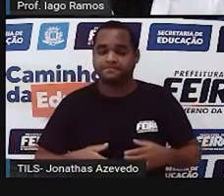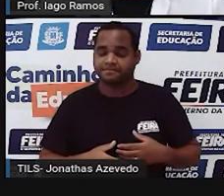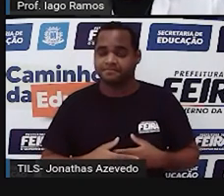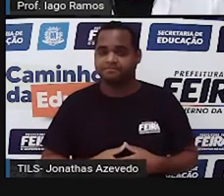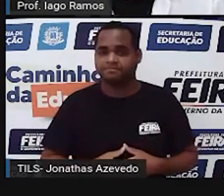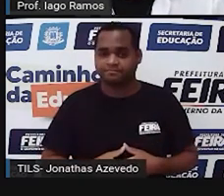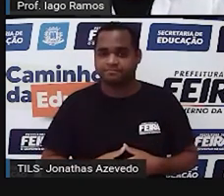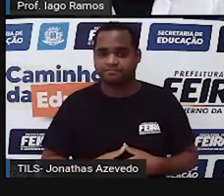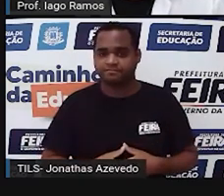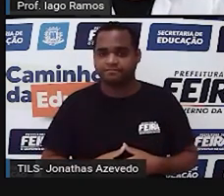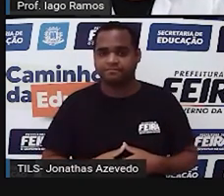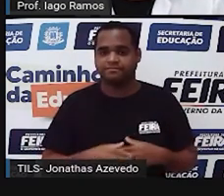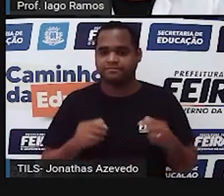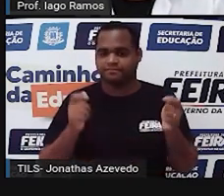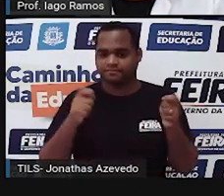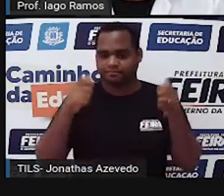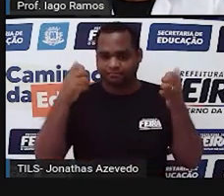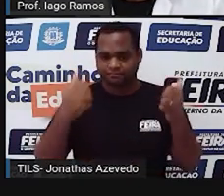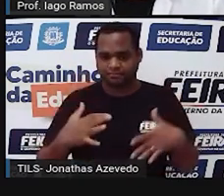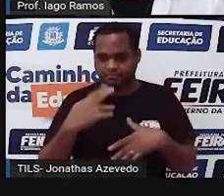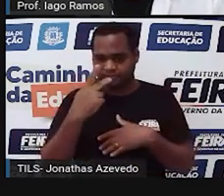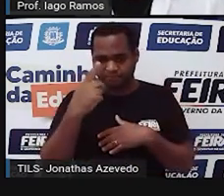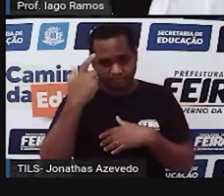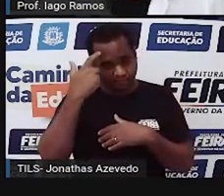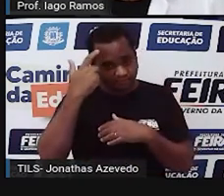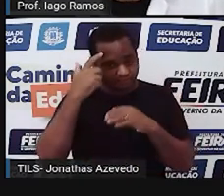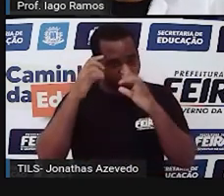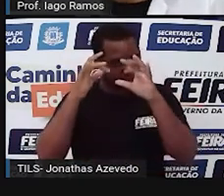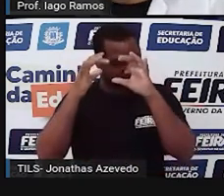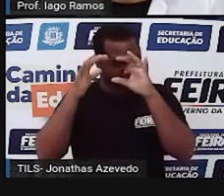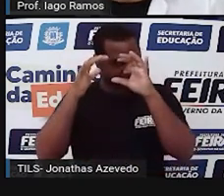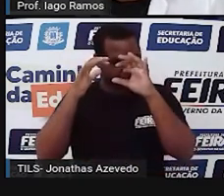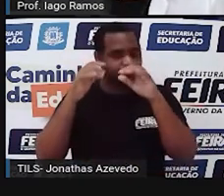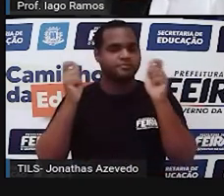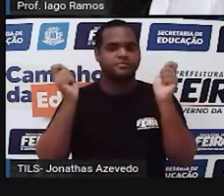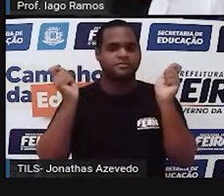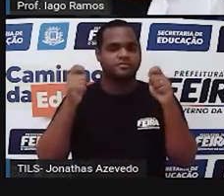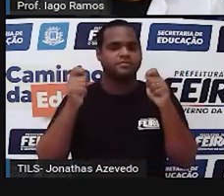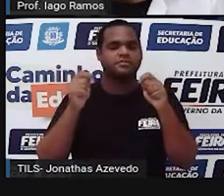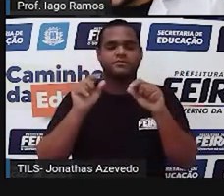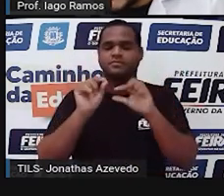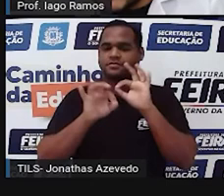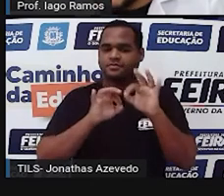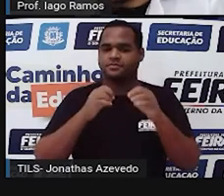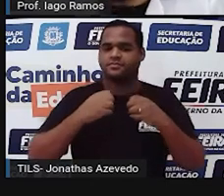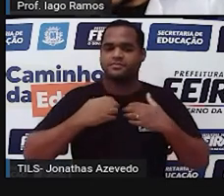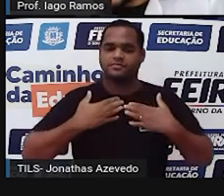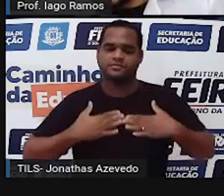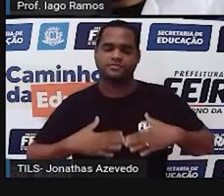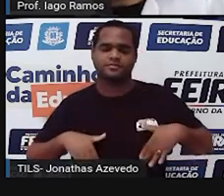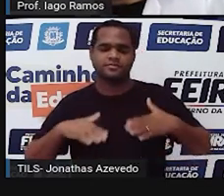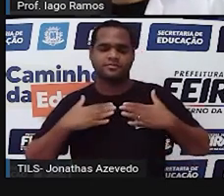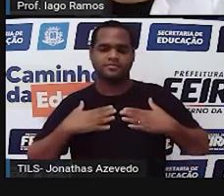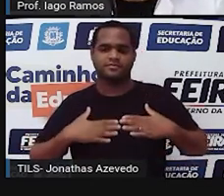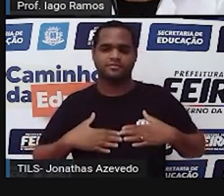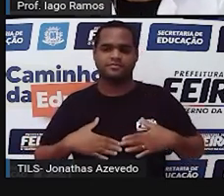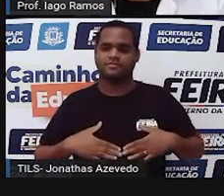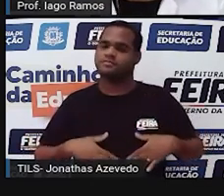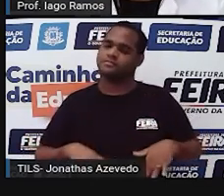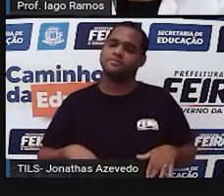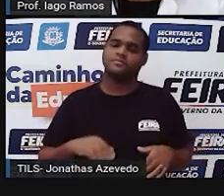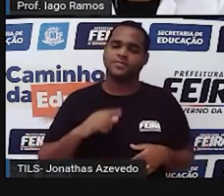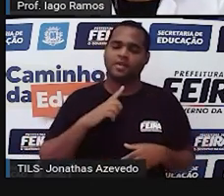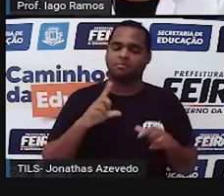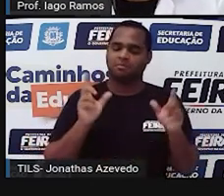poder deixar o seu cérebro é em ponto né diz cansado um pouquinho mais